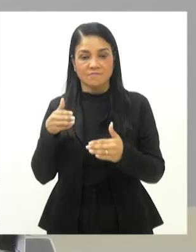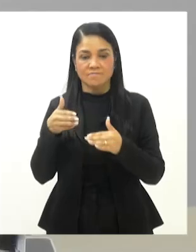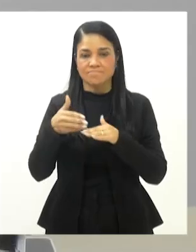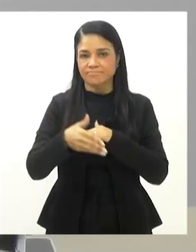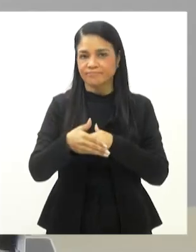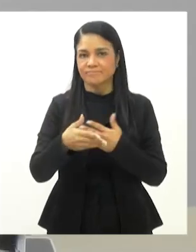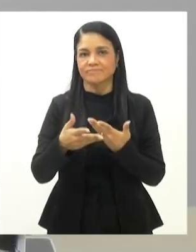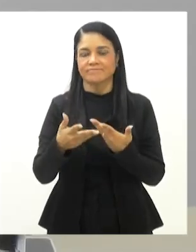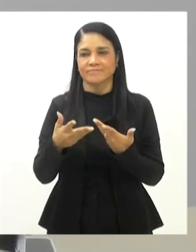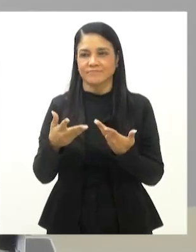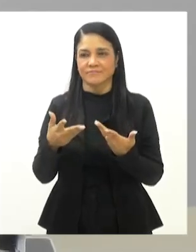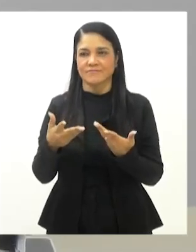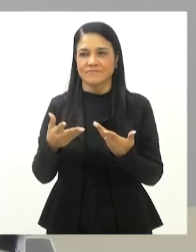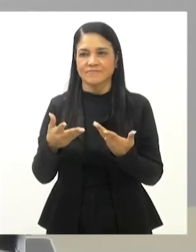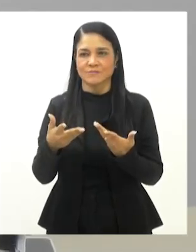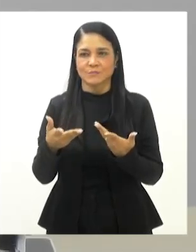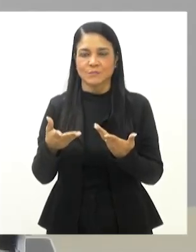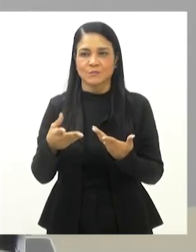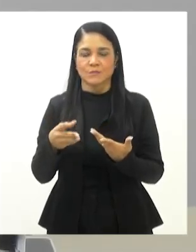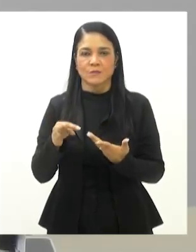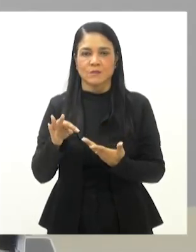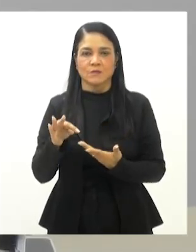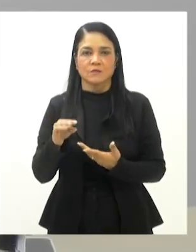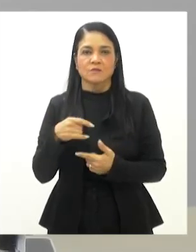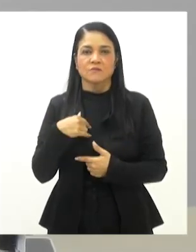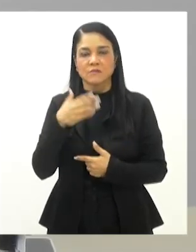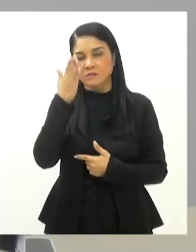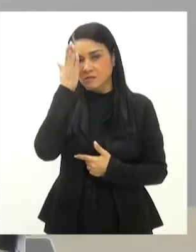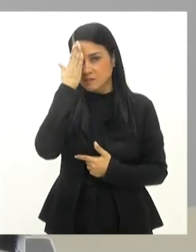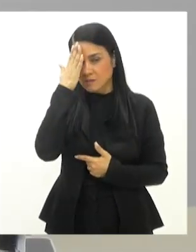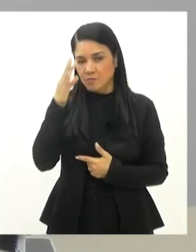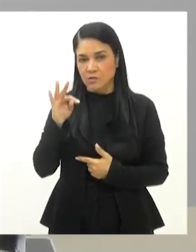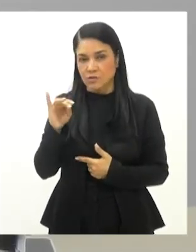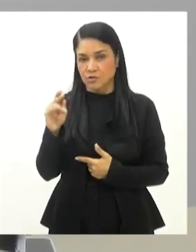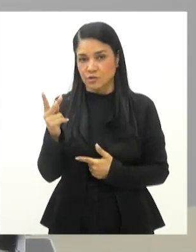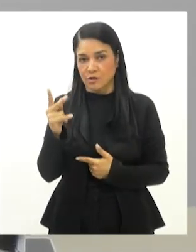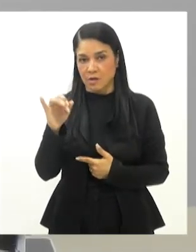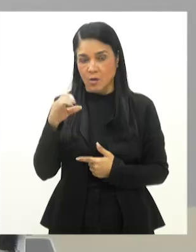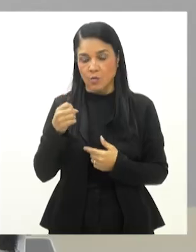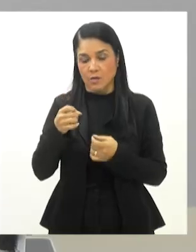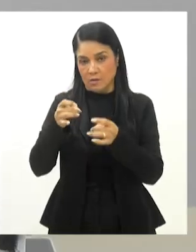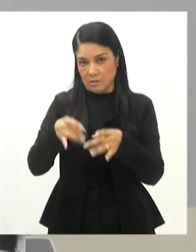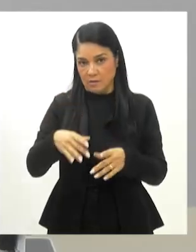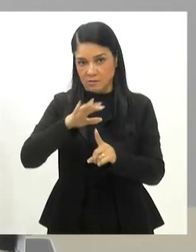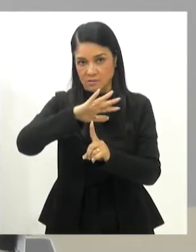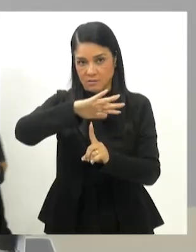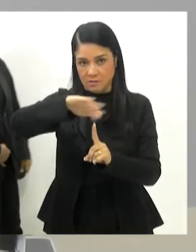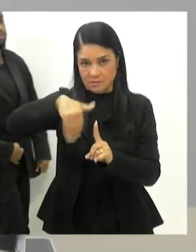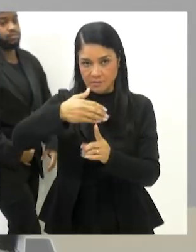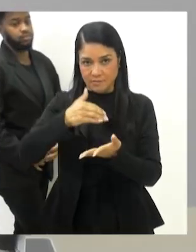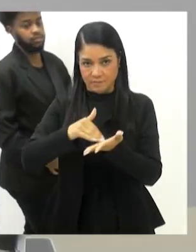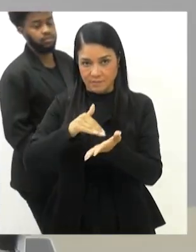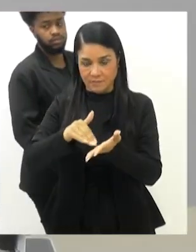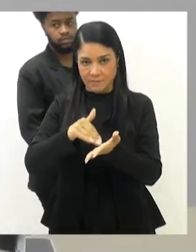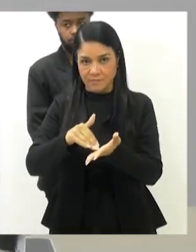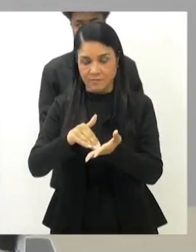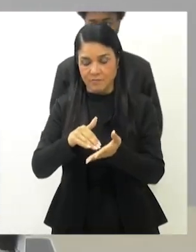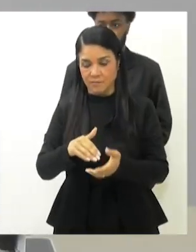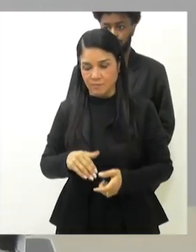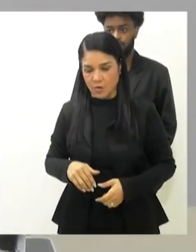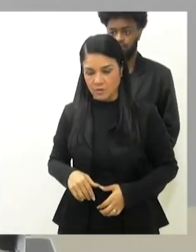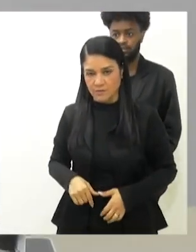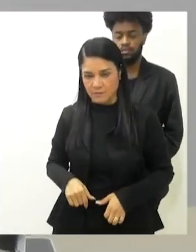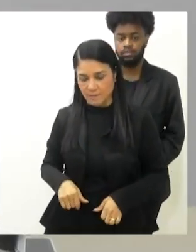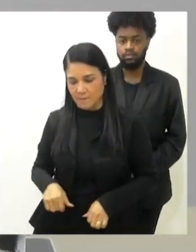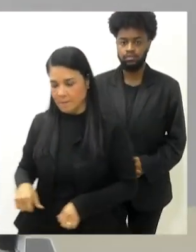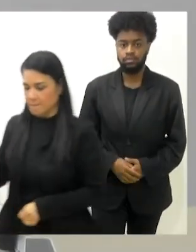né? O Thiago Pampolha, como todos sabem, ele deixa a Secretaria de Ambiente num determinado momento, e